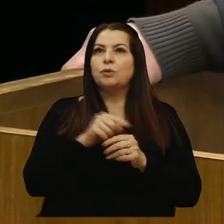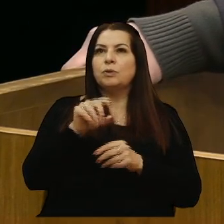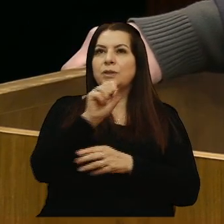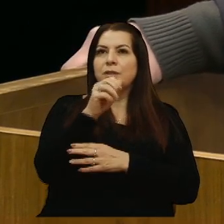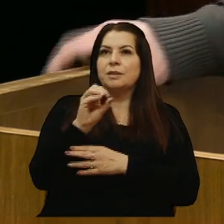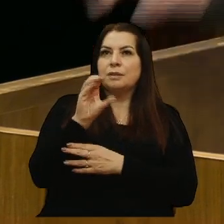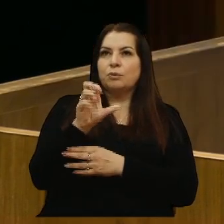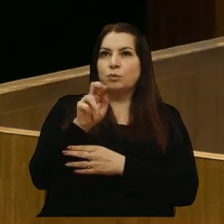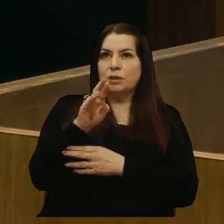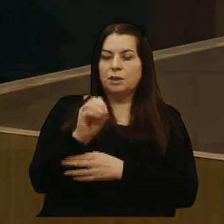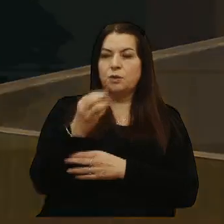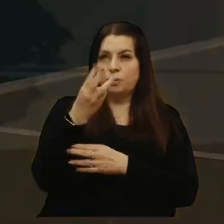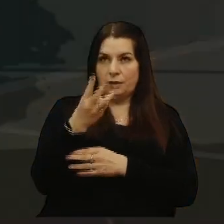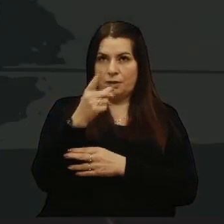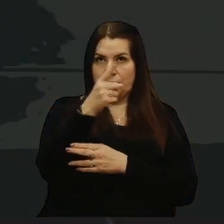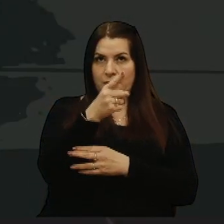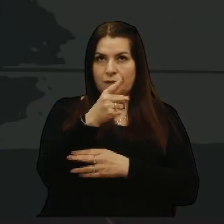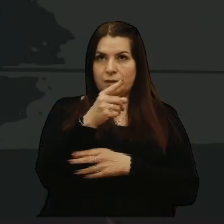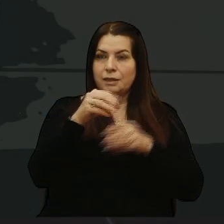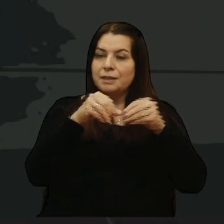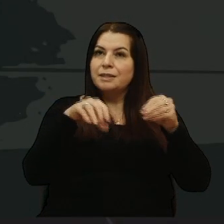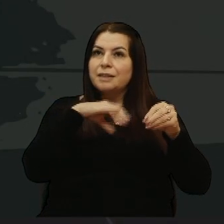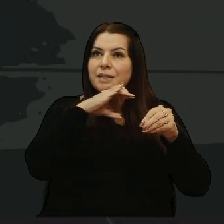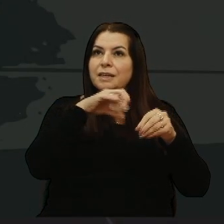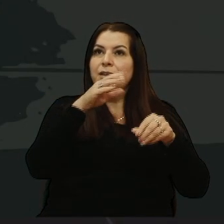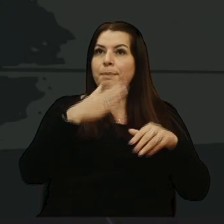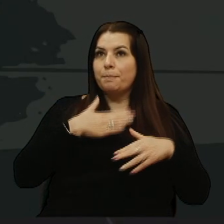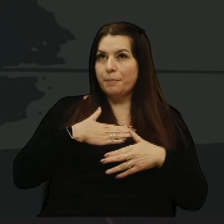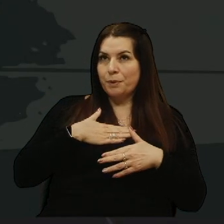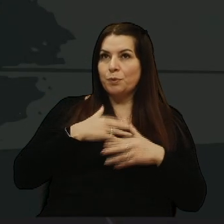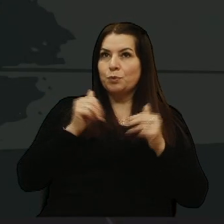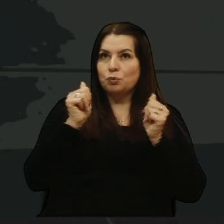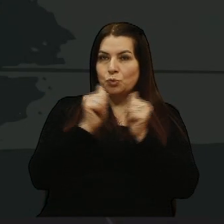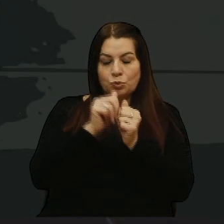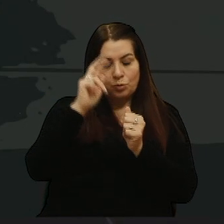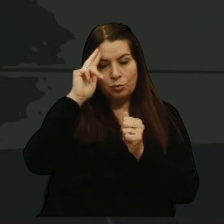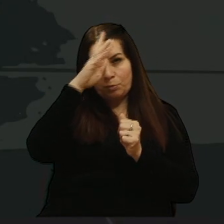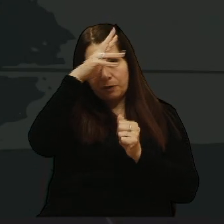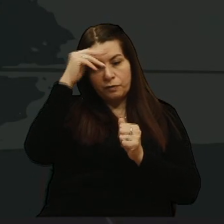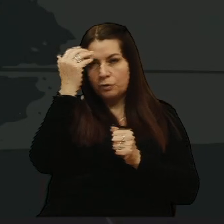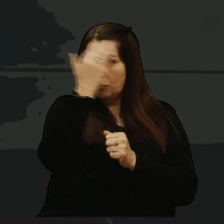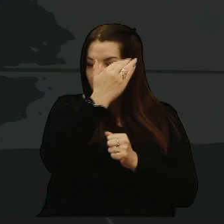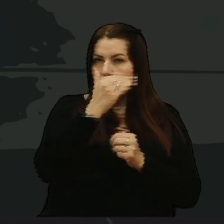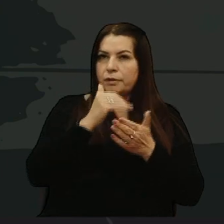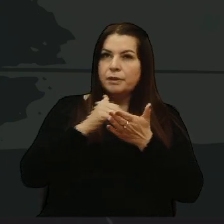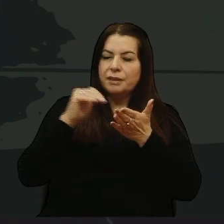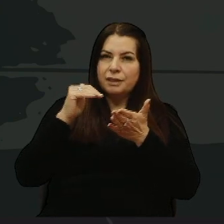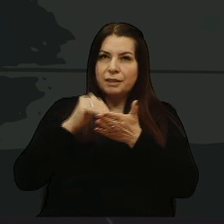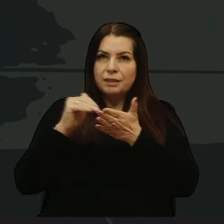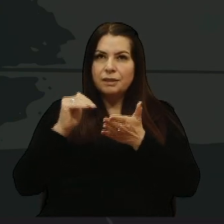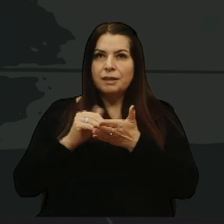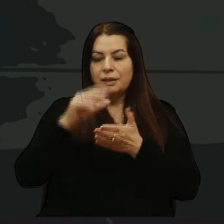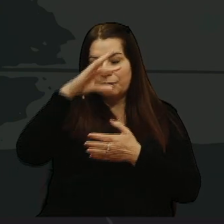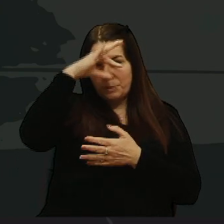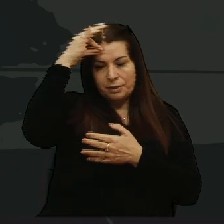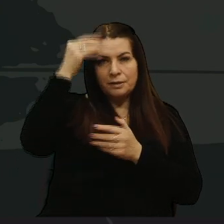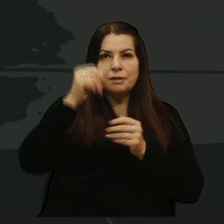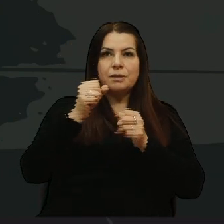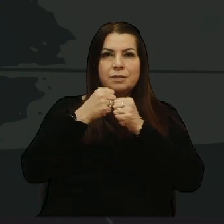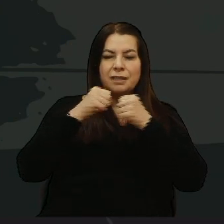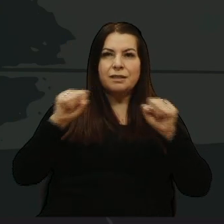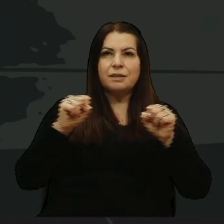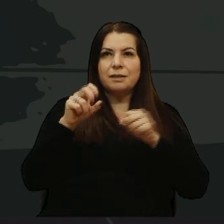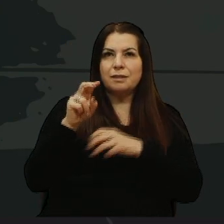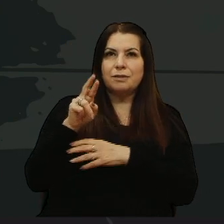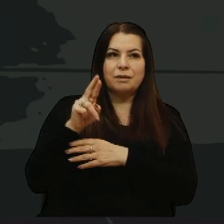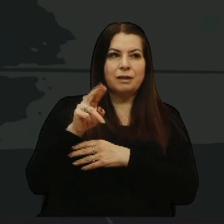Ciro 3. Esse terreno é meu. Juntamente do prefeito Adiló, secretário Bressan, da Secretaria do